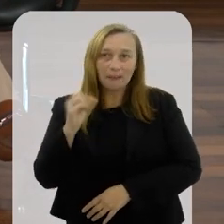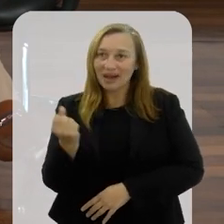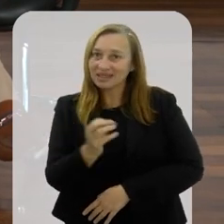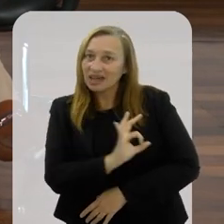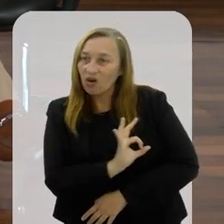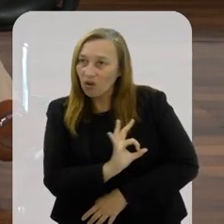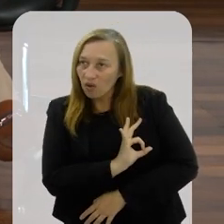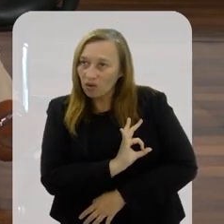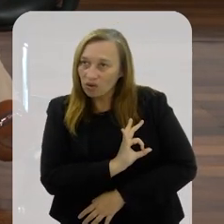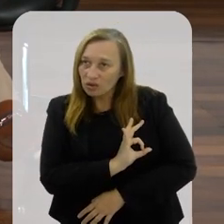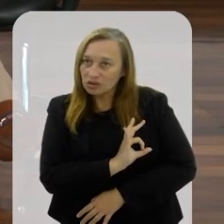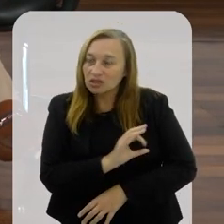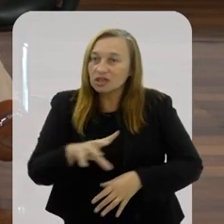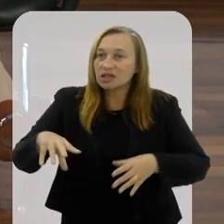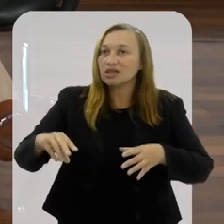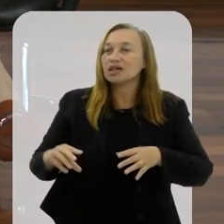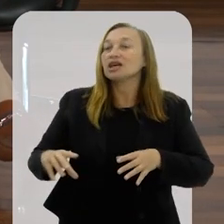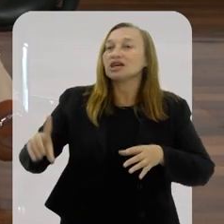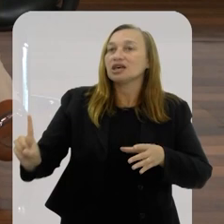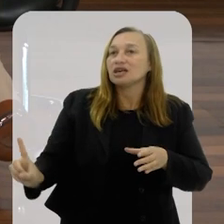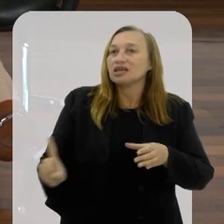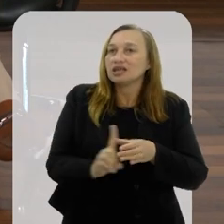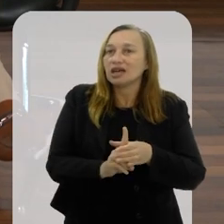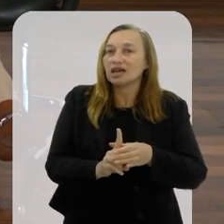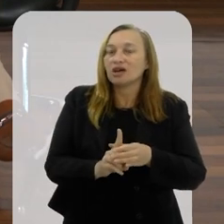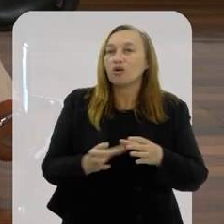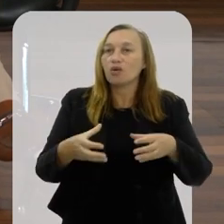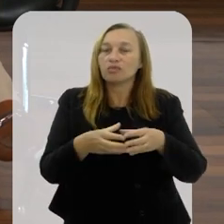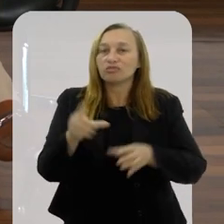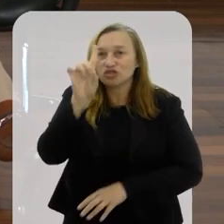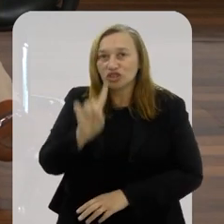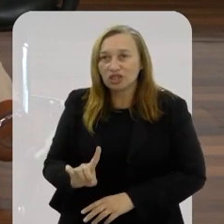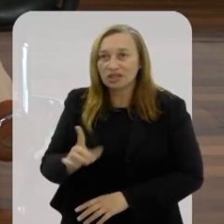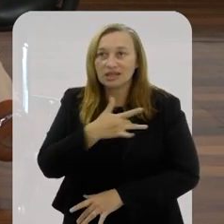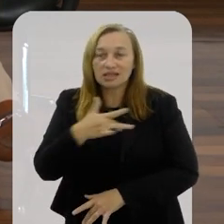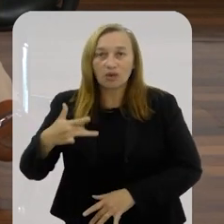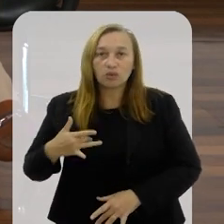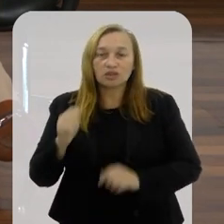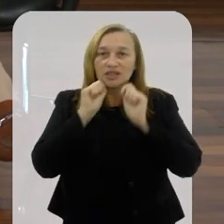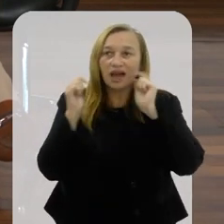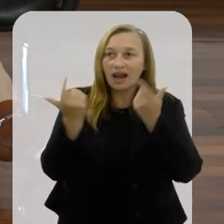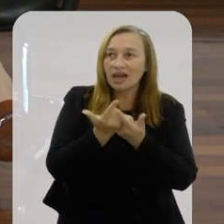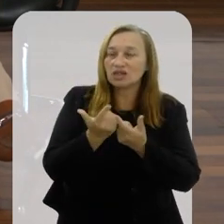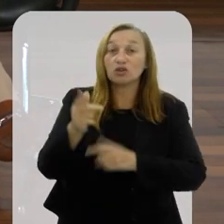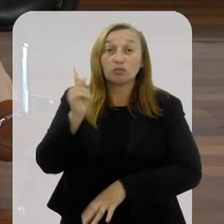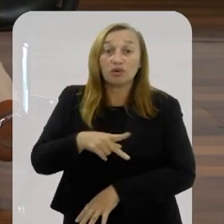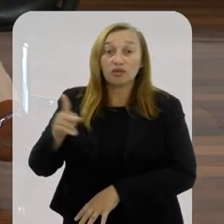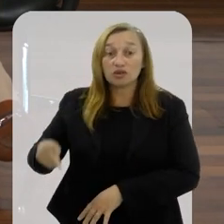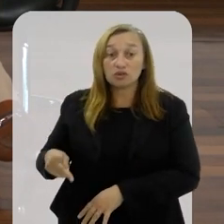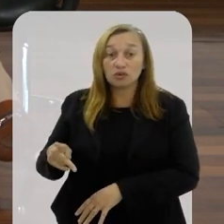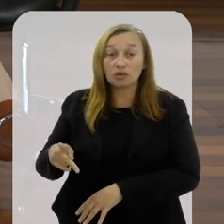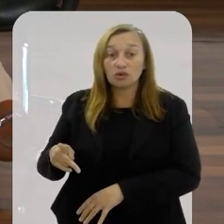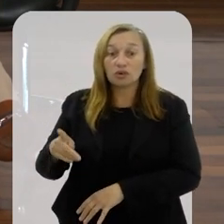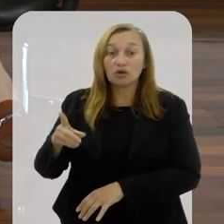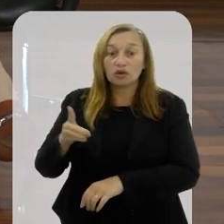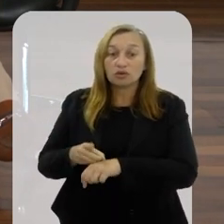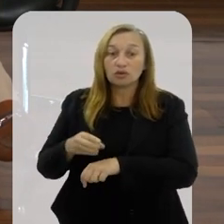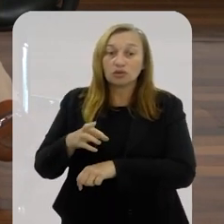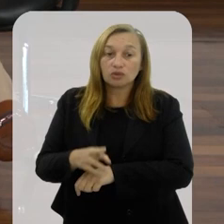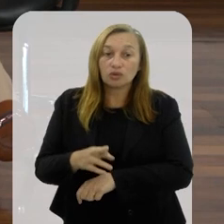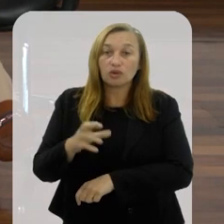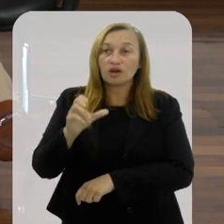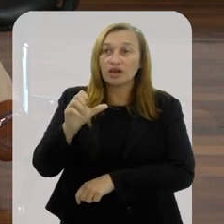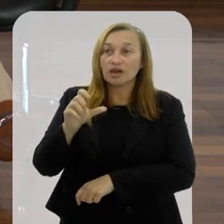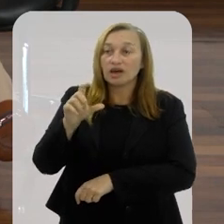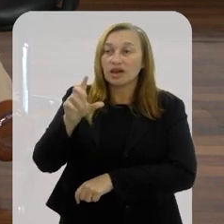Marta Rocha, que integra a Comissão de Direito da Saúde da Alerge, e o professor doutor Ricardo Cavalcante,